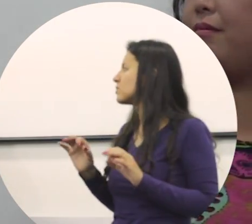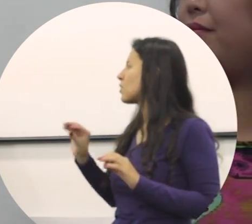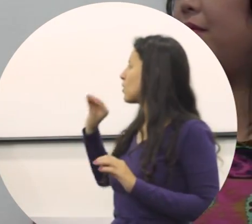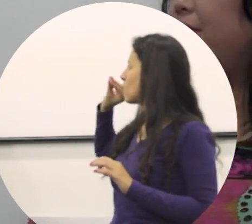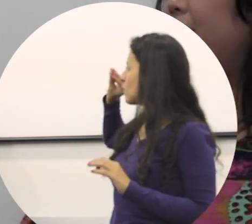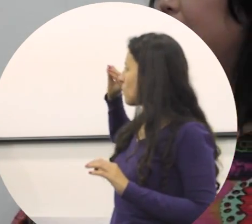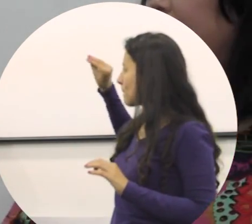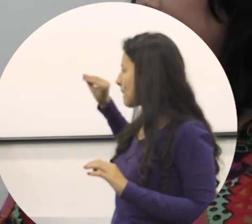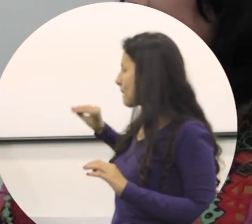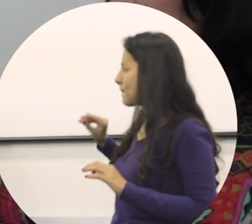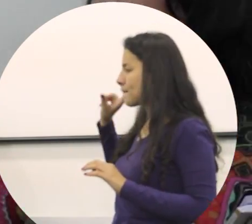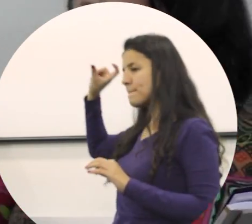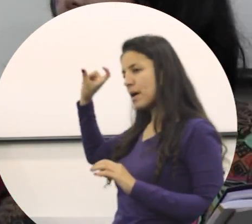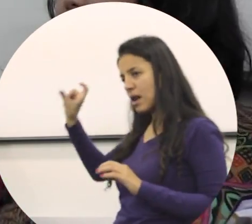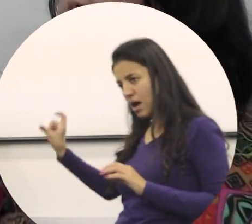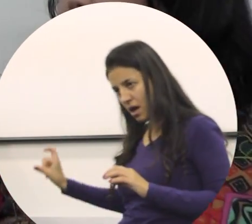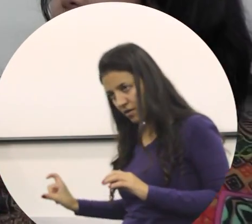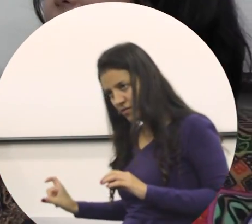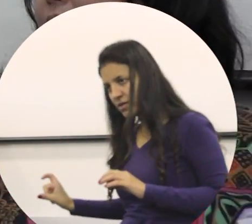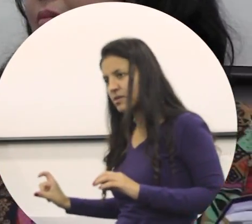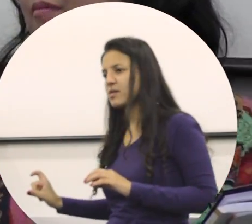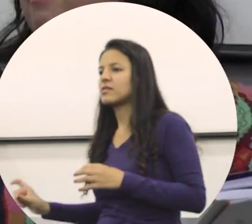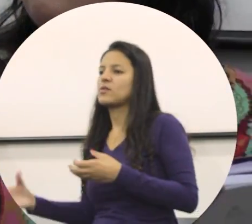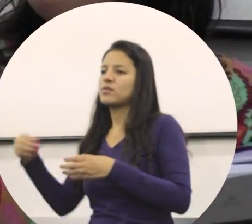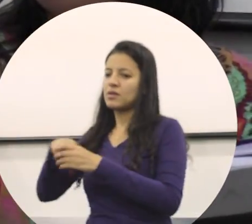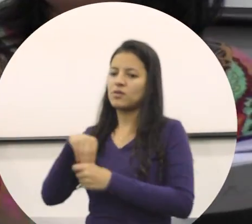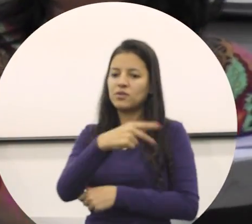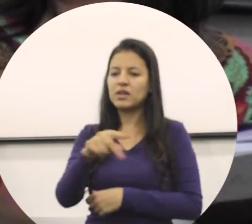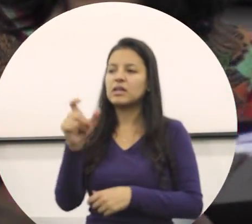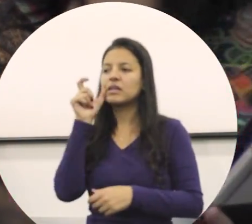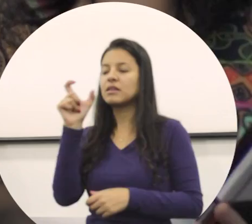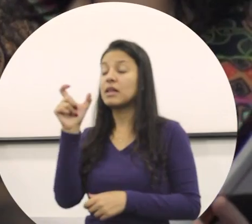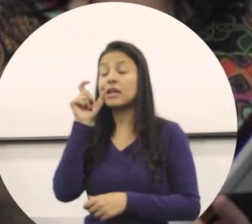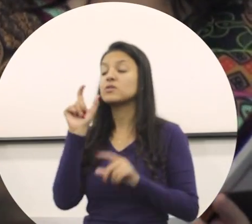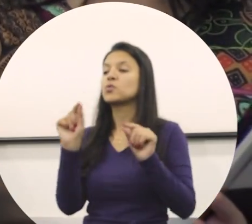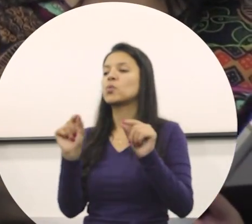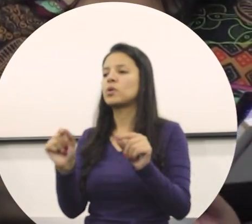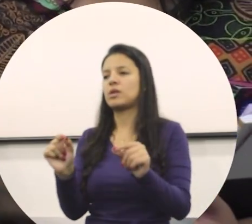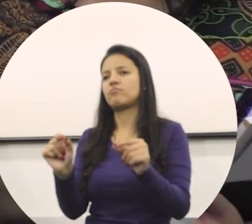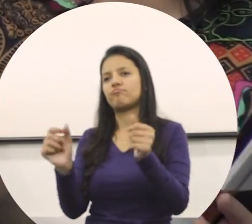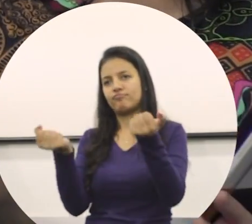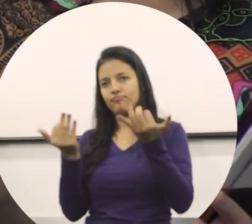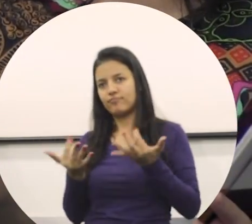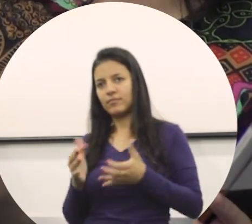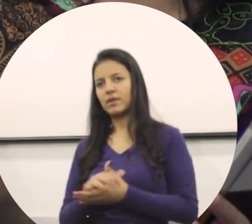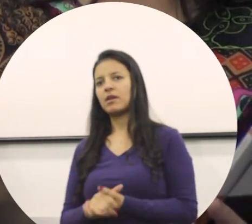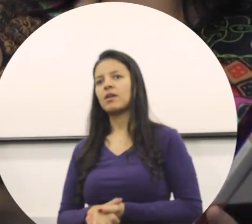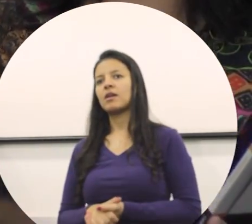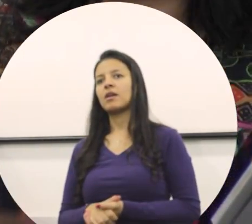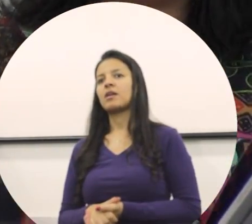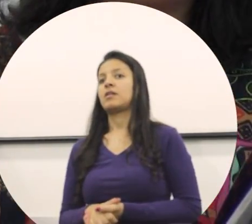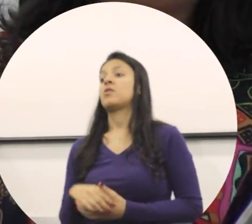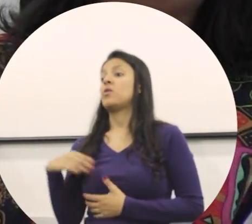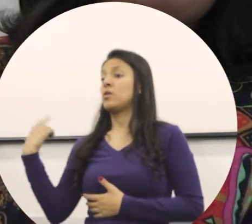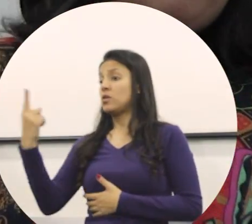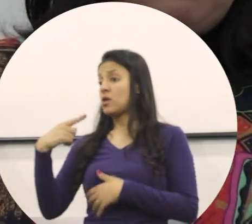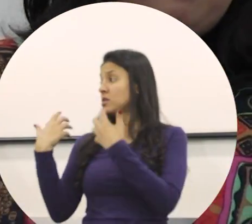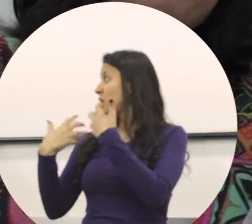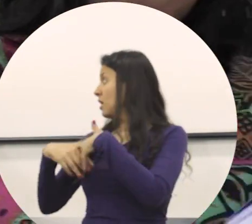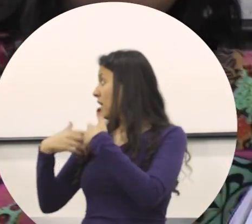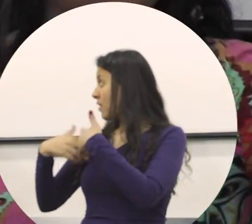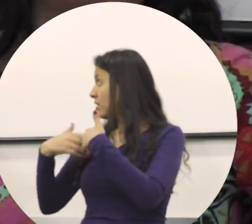e trabalhar com eles ou dentro do centro de interesse o que eles trazem, tá? Então, essa foi nossa